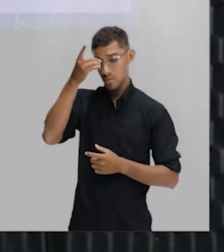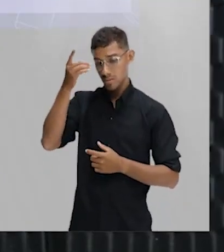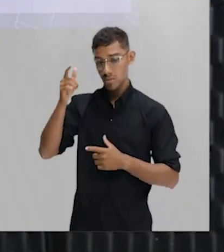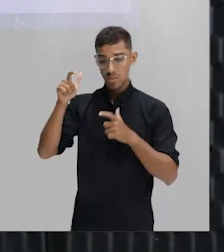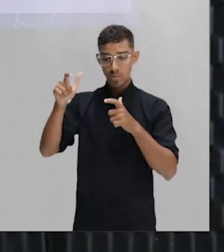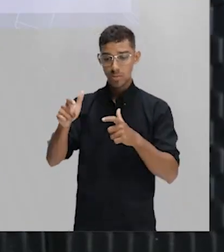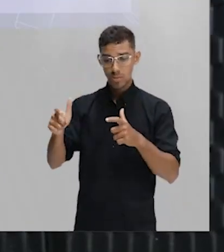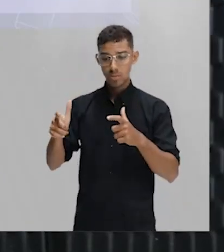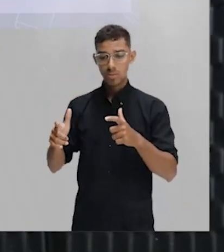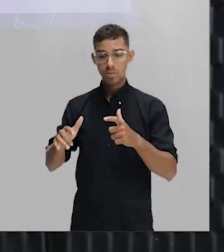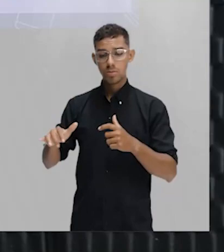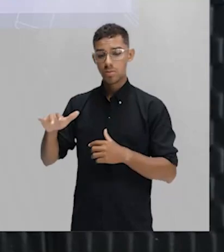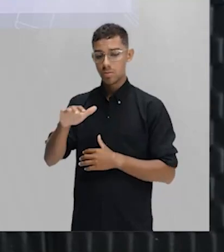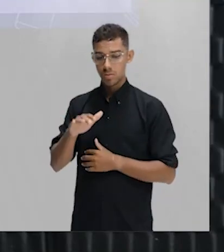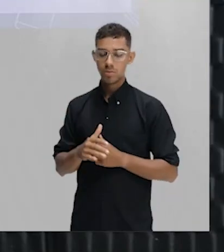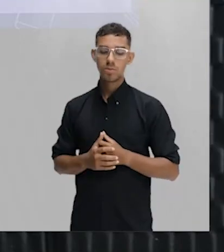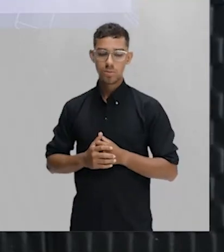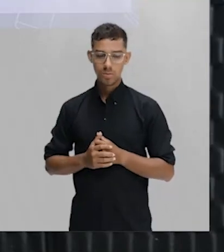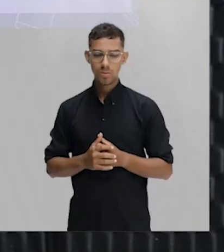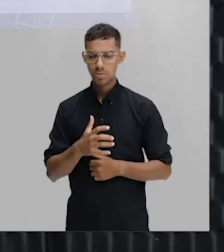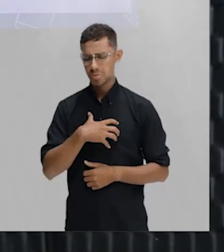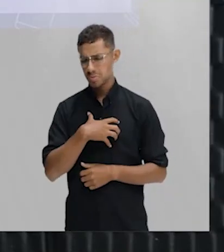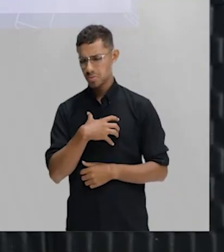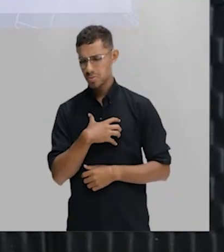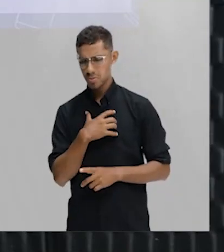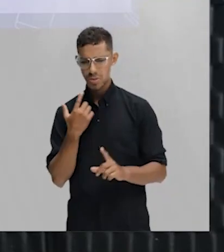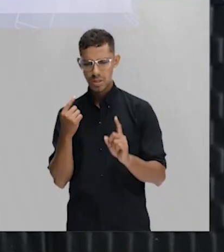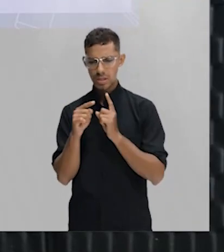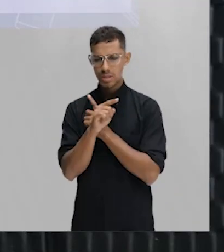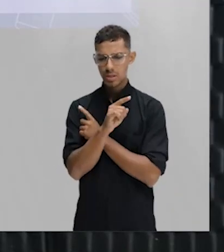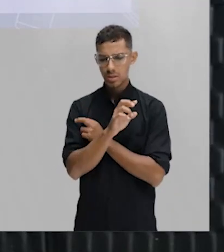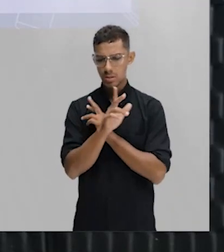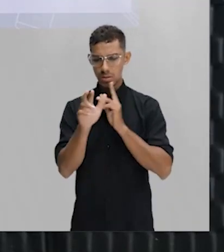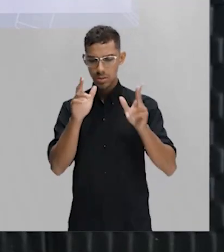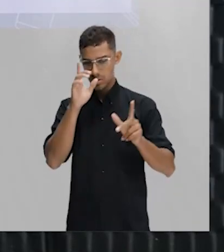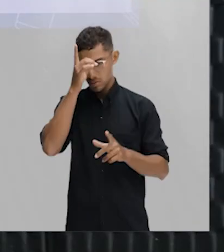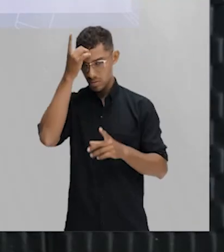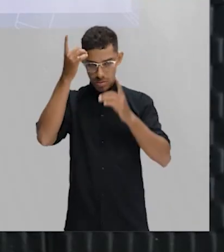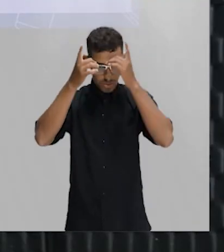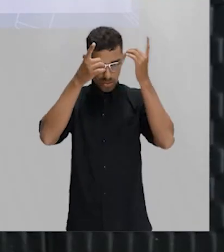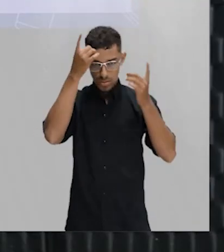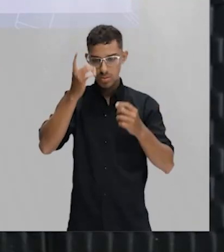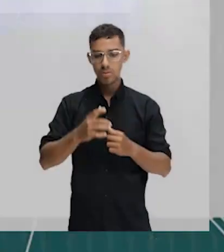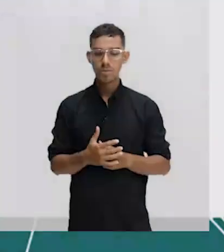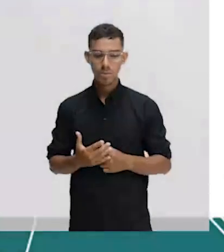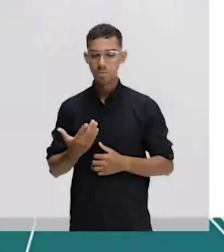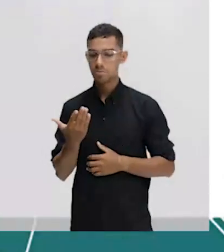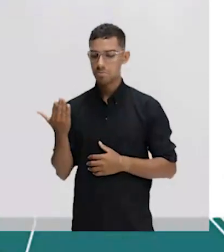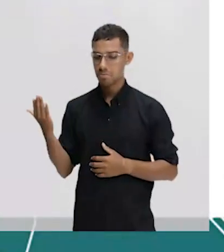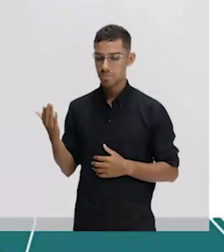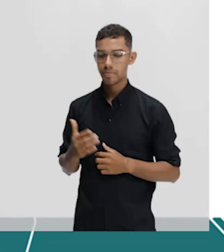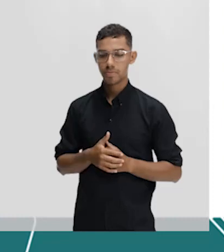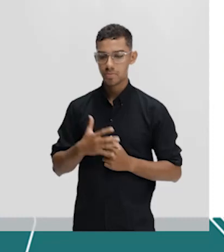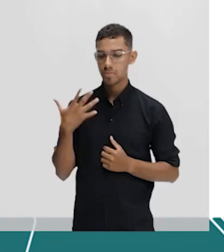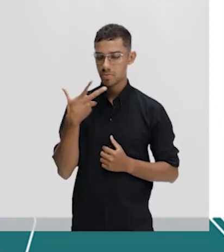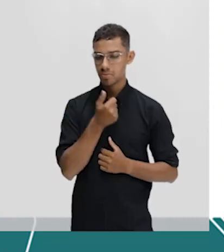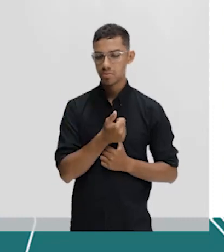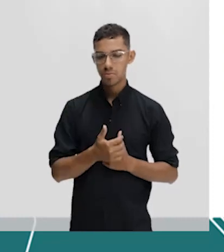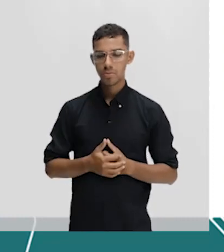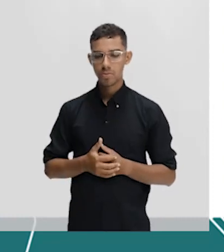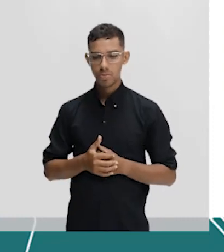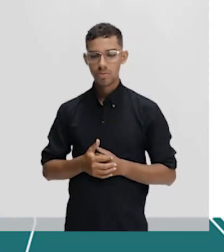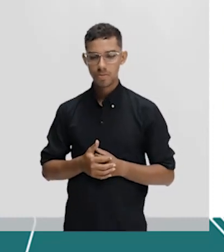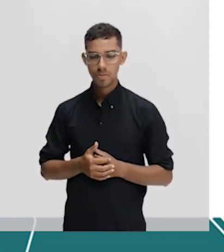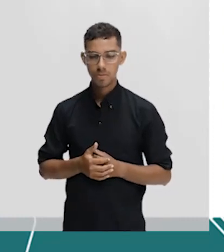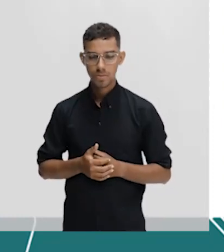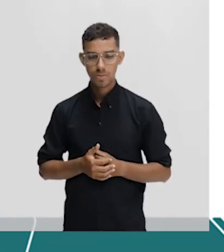nativos e aborígenes australianos. Sentir-se desafiado por diferentes ideias, apresentando para vocês, nossa, esse é bonito.